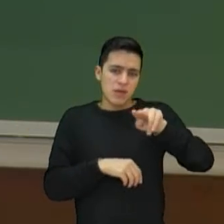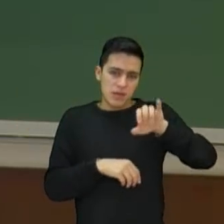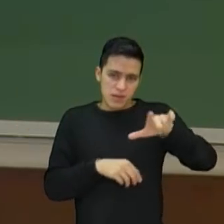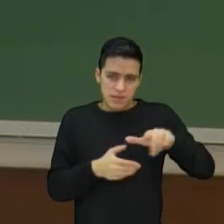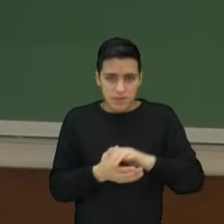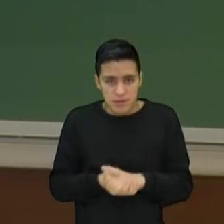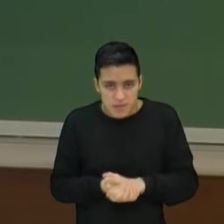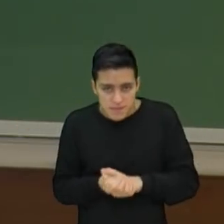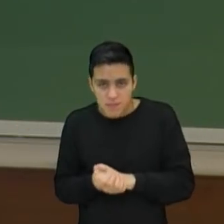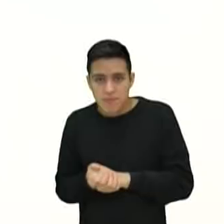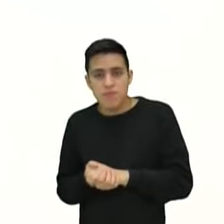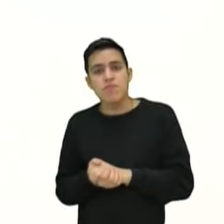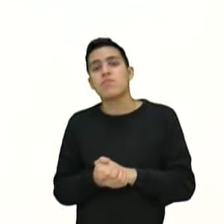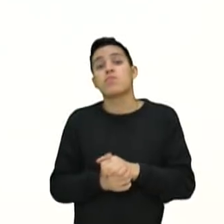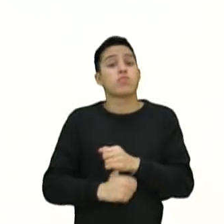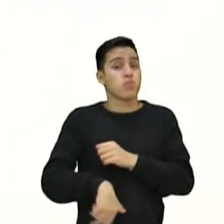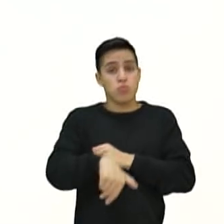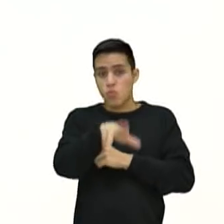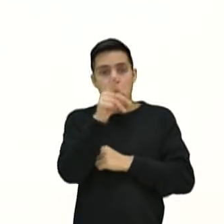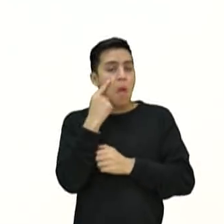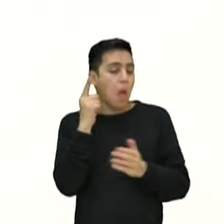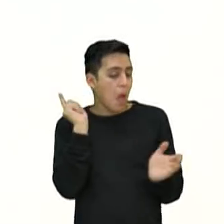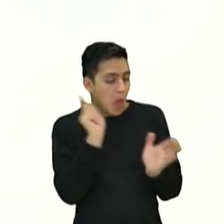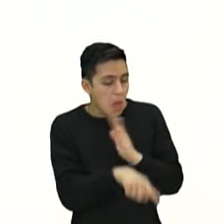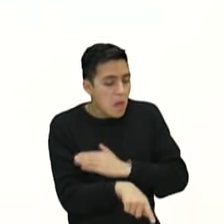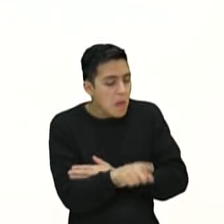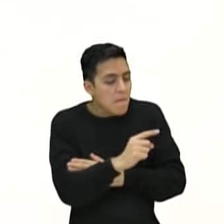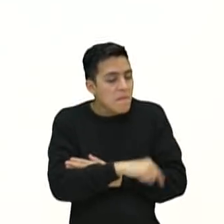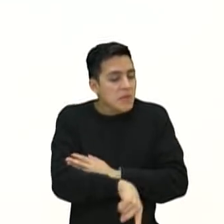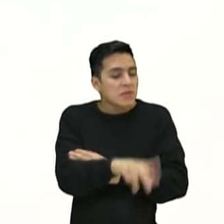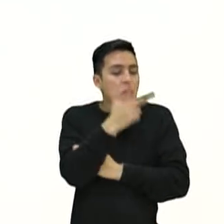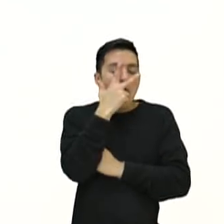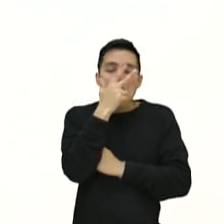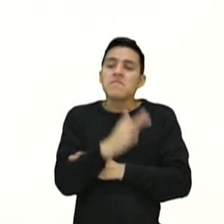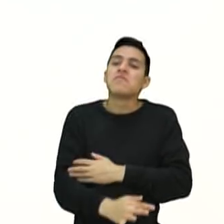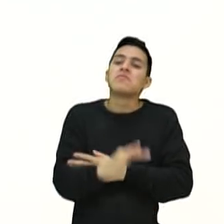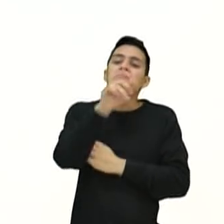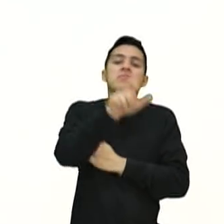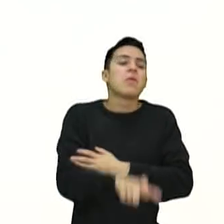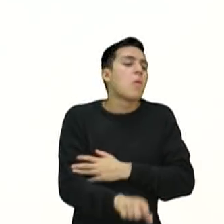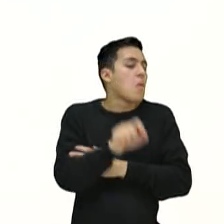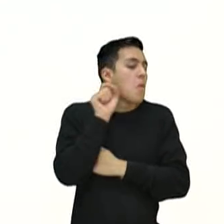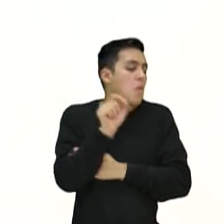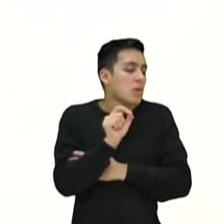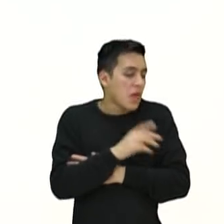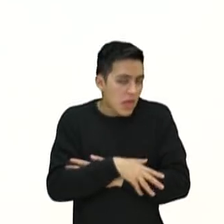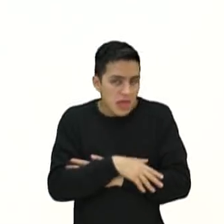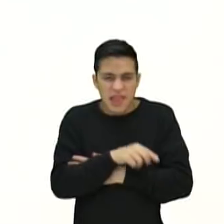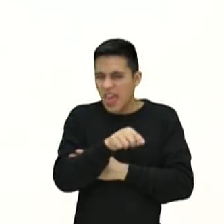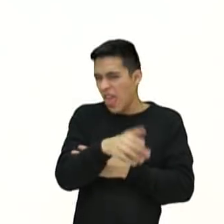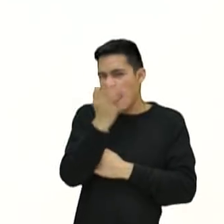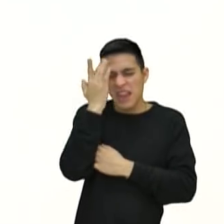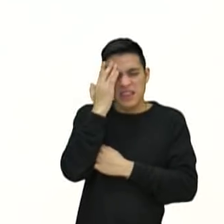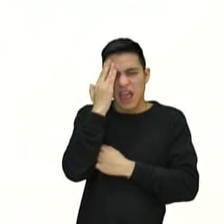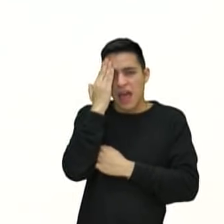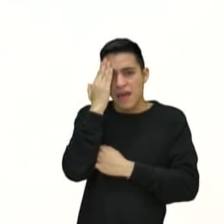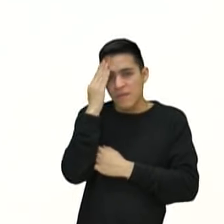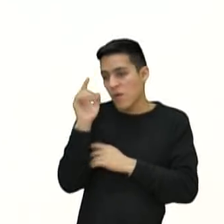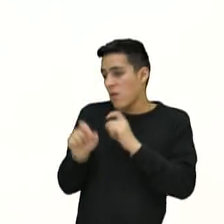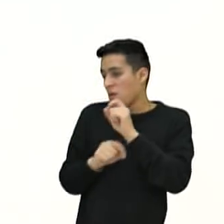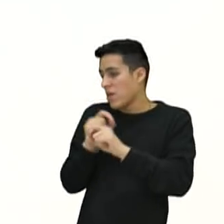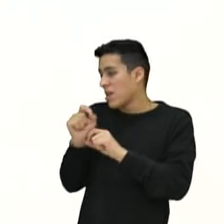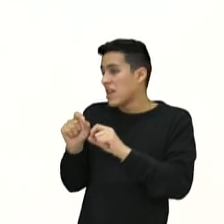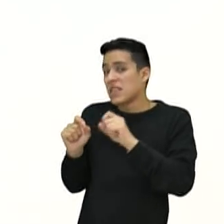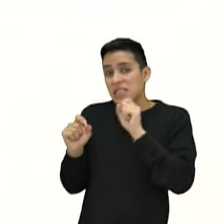Não se pergunta nunca a ela o que pretende ser quando crescer. Ela sabe que nada será